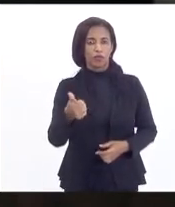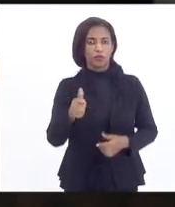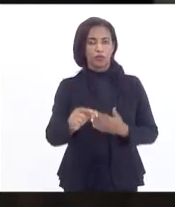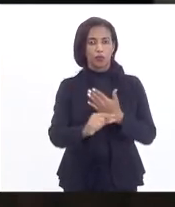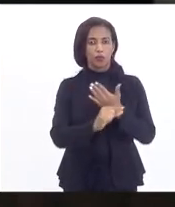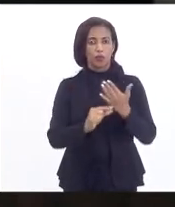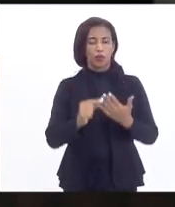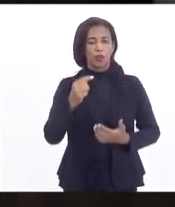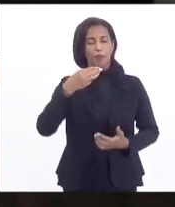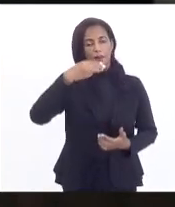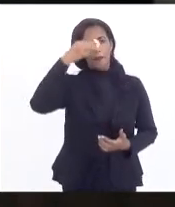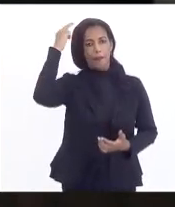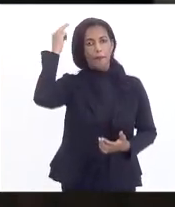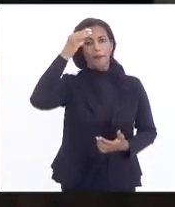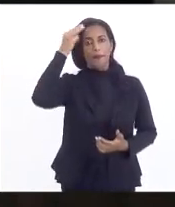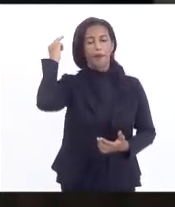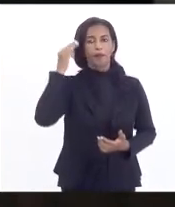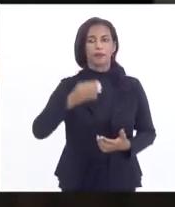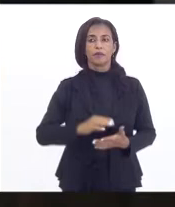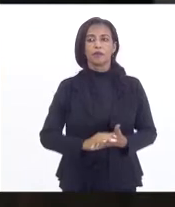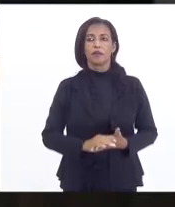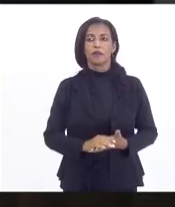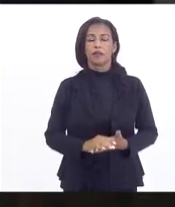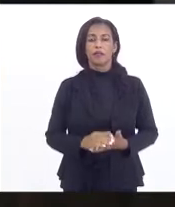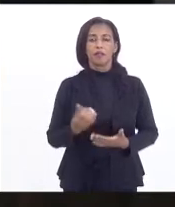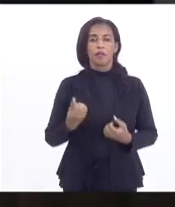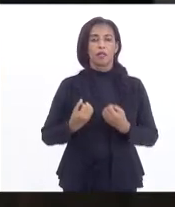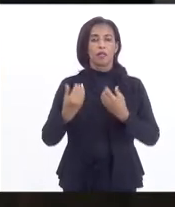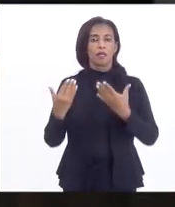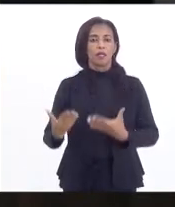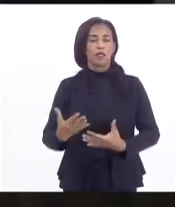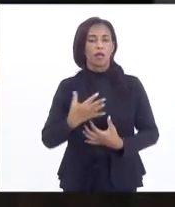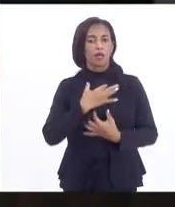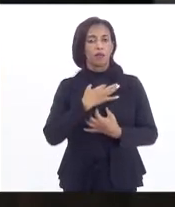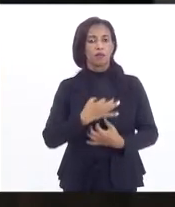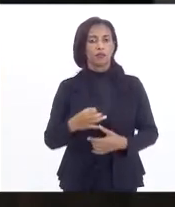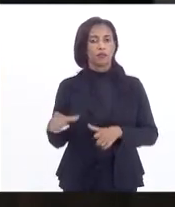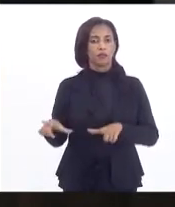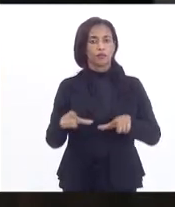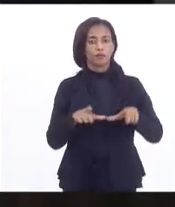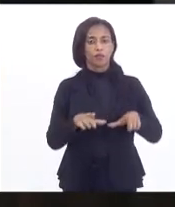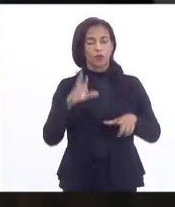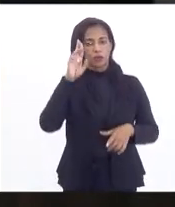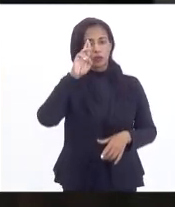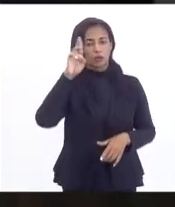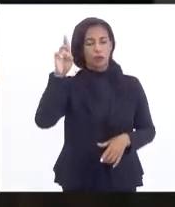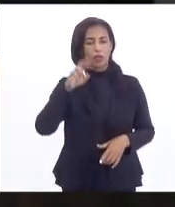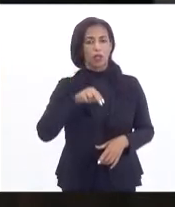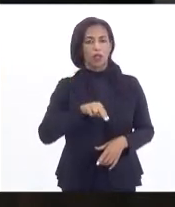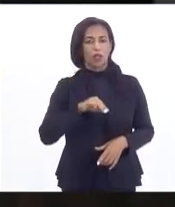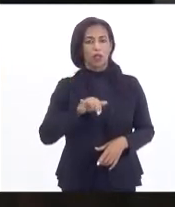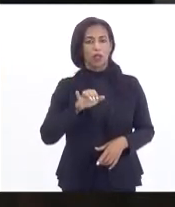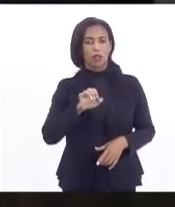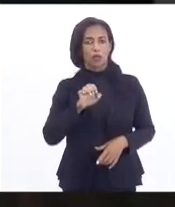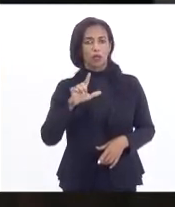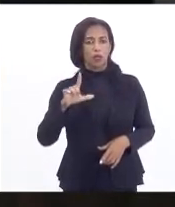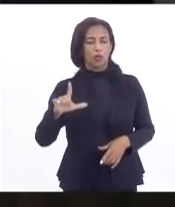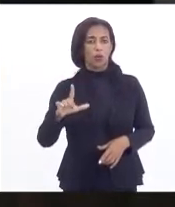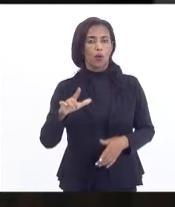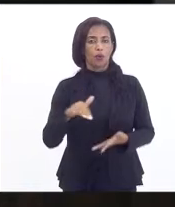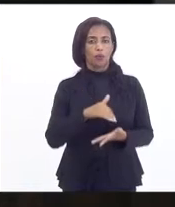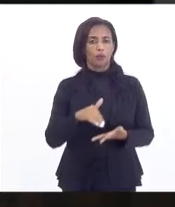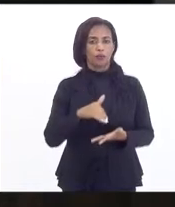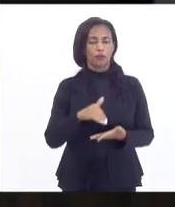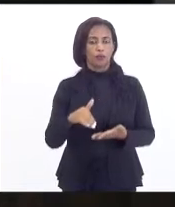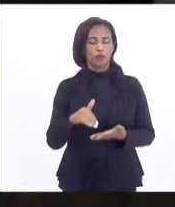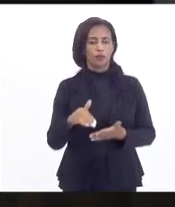autoria do deputado Márcio Pacheco, concede o título de cidadão do Estado do Rio de Janeiro ao excelentíssimo senhor Nicola Moreira Missione, secretário de Estado da